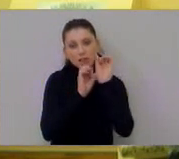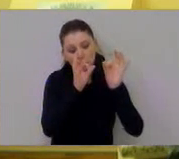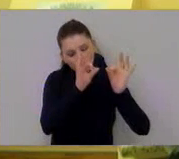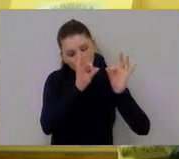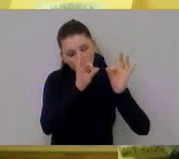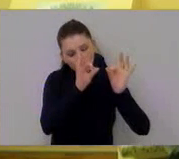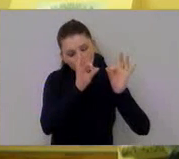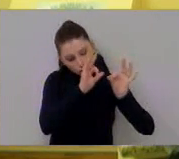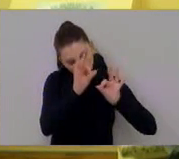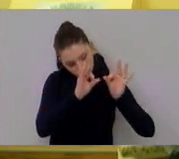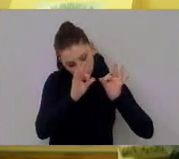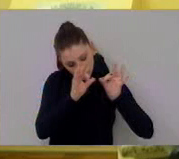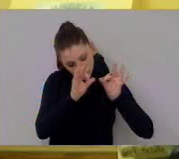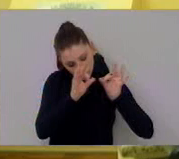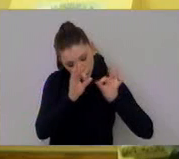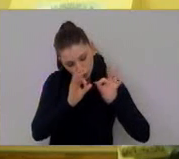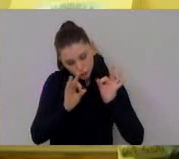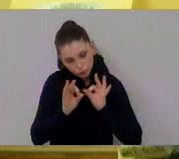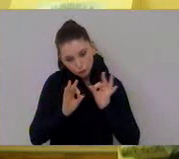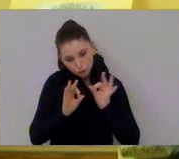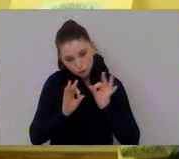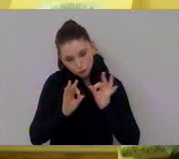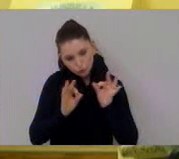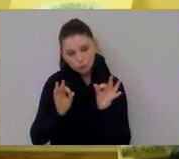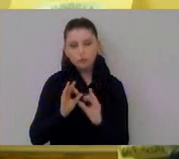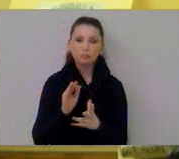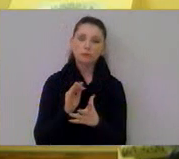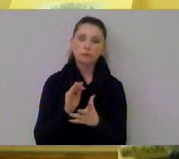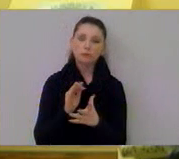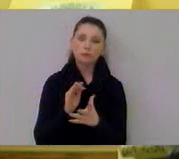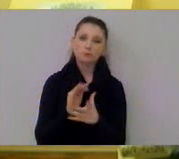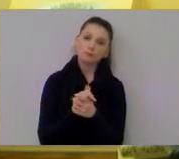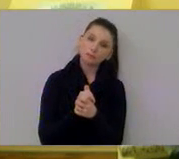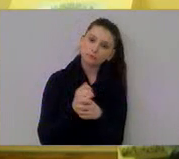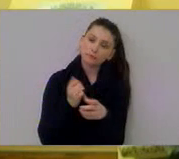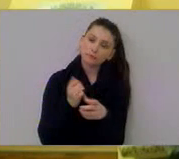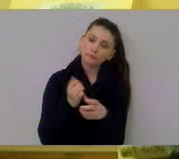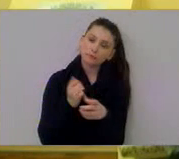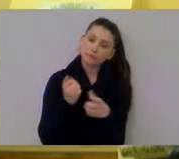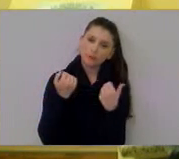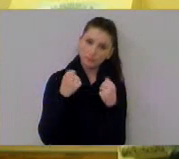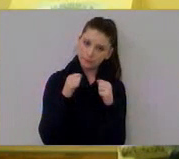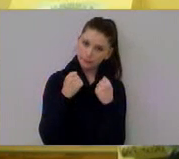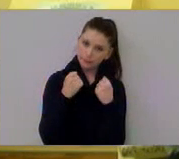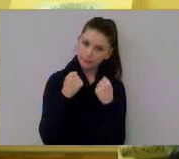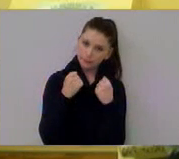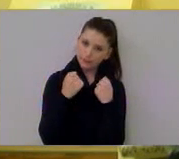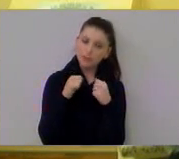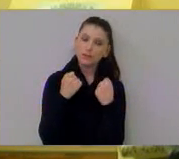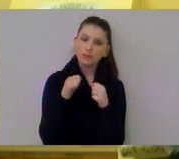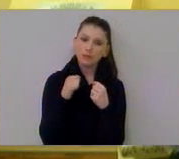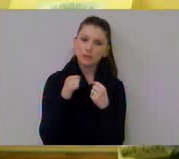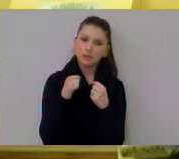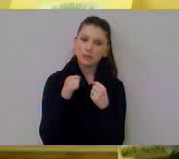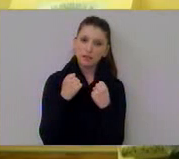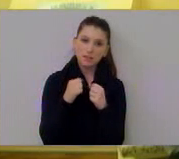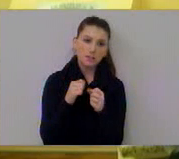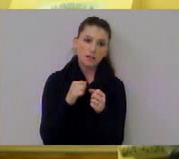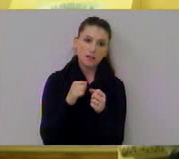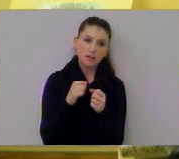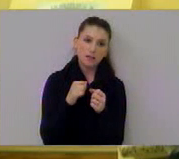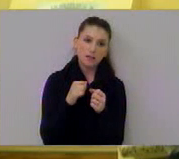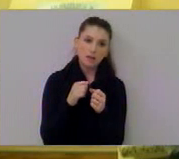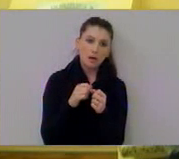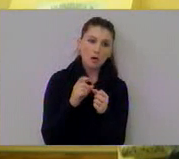Tem que começar, porque e não dá uma só máquina. Tem que conseguir